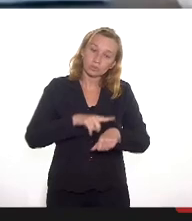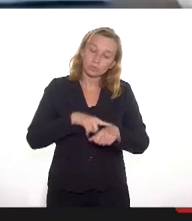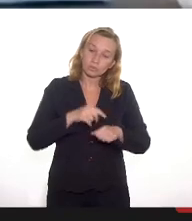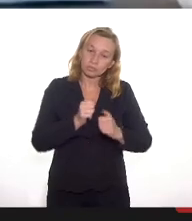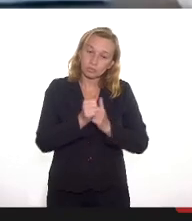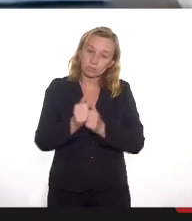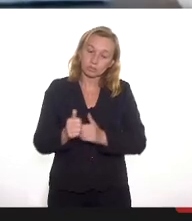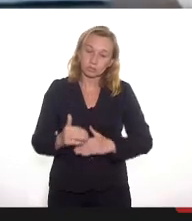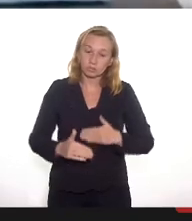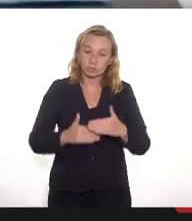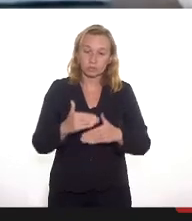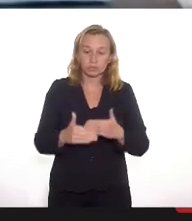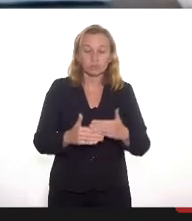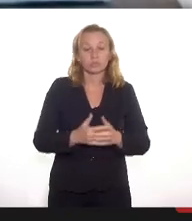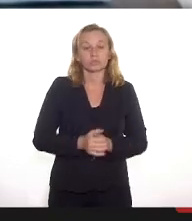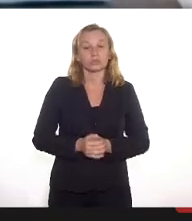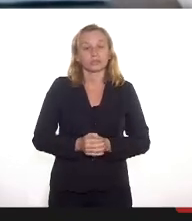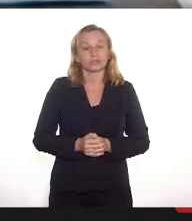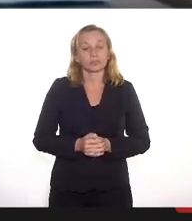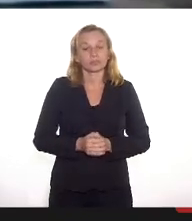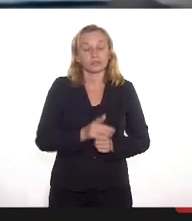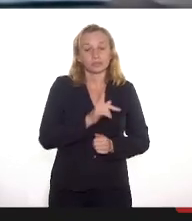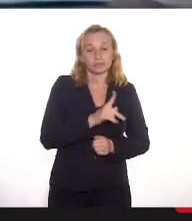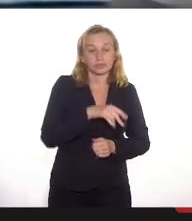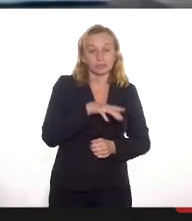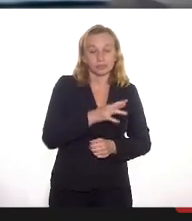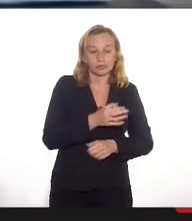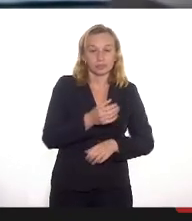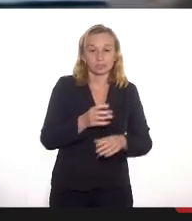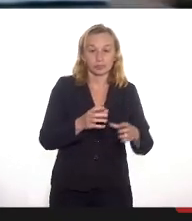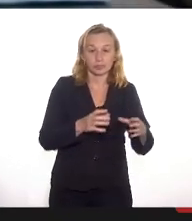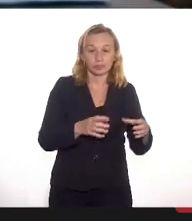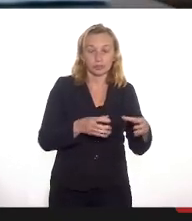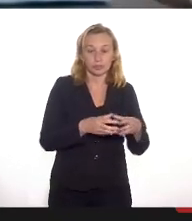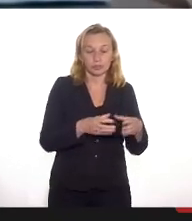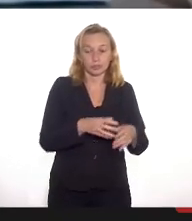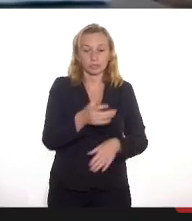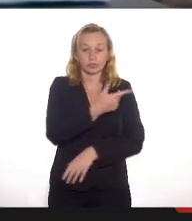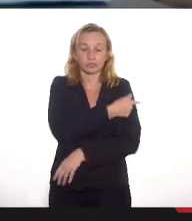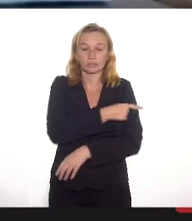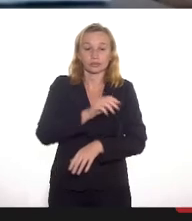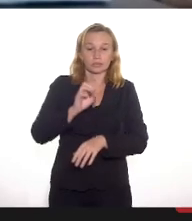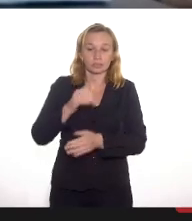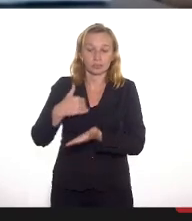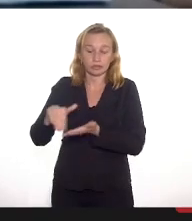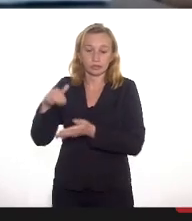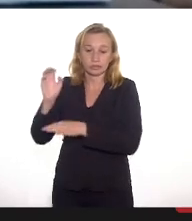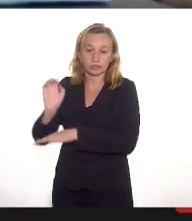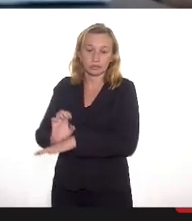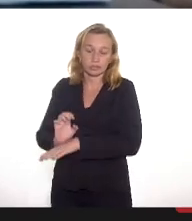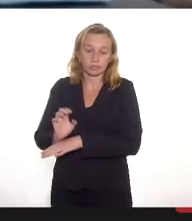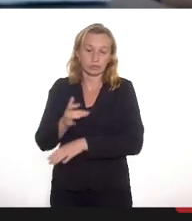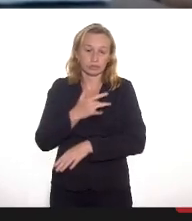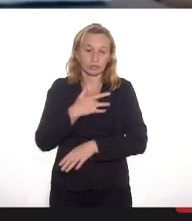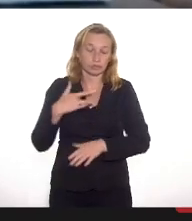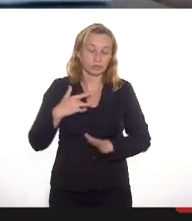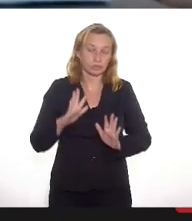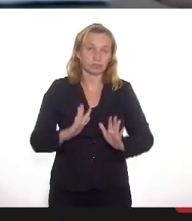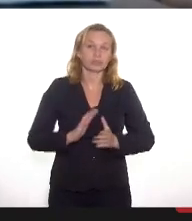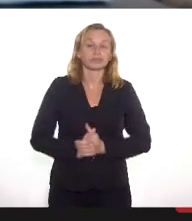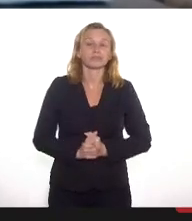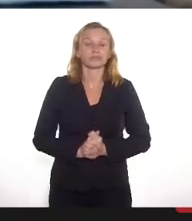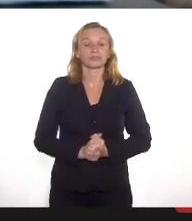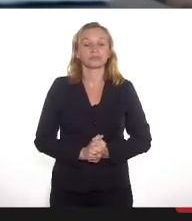condução dos processos seja por parte do programa nacional de imunização da Secretaria Estadual de Saúde ou da Secretaria Municipal de Saúde